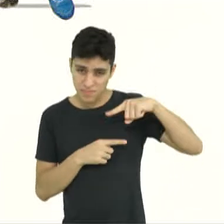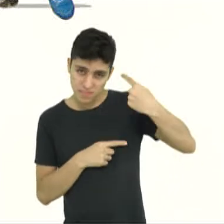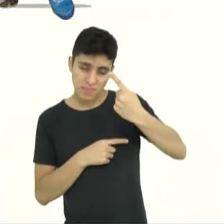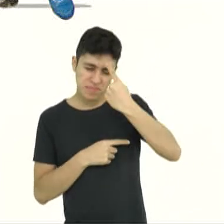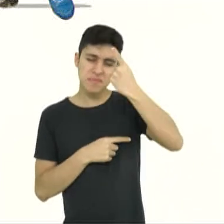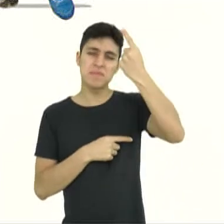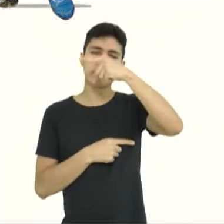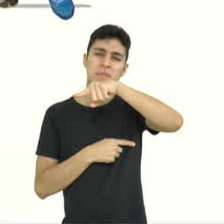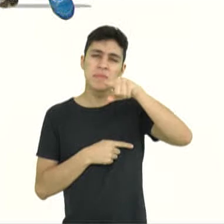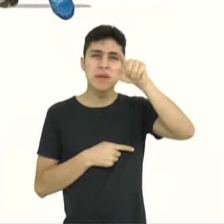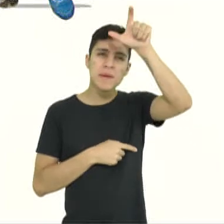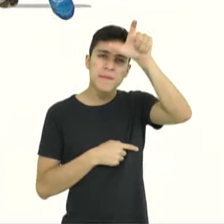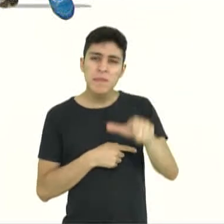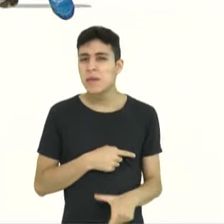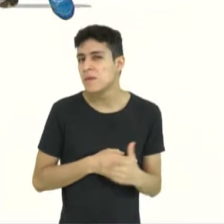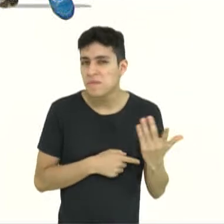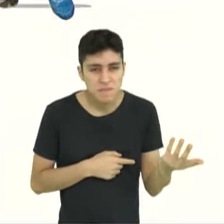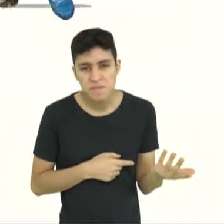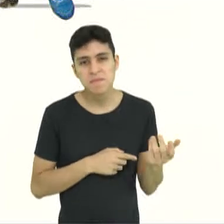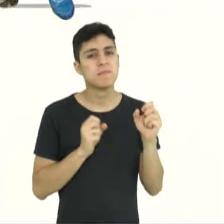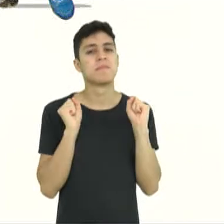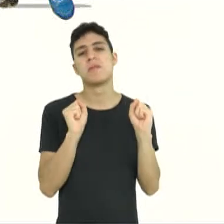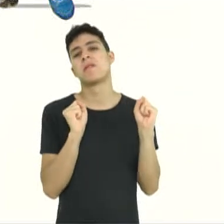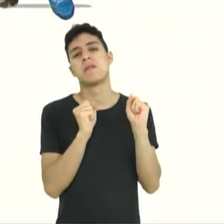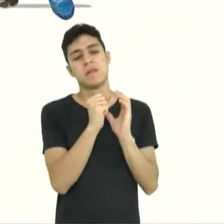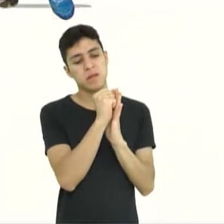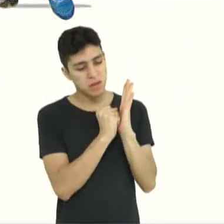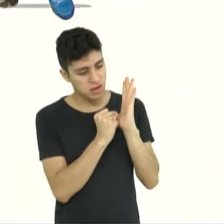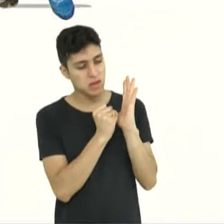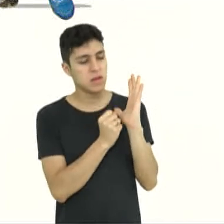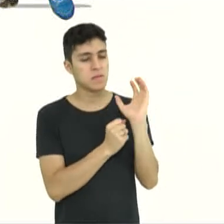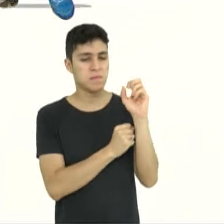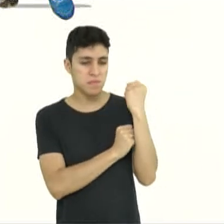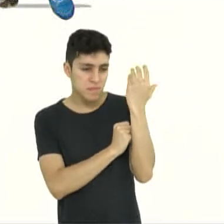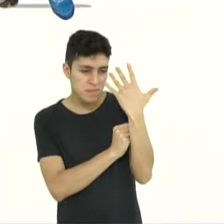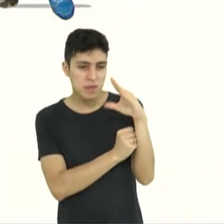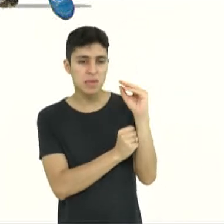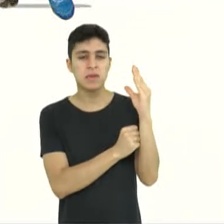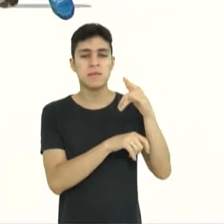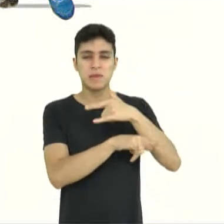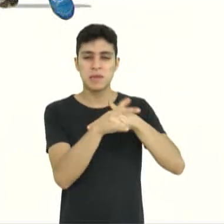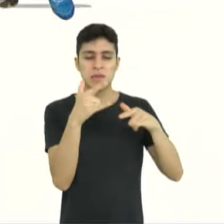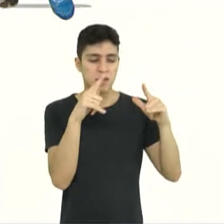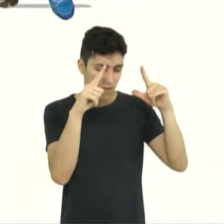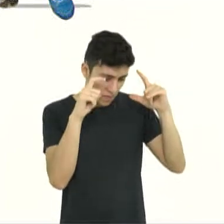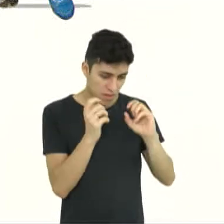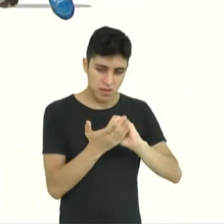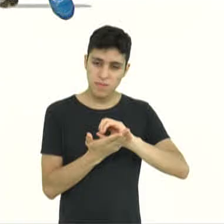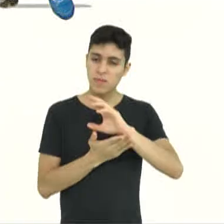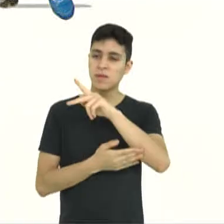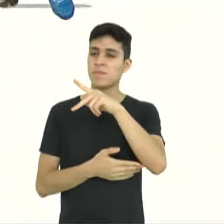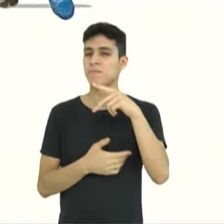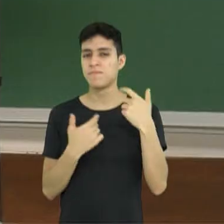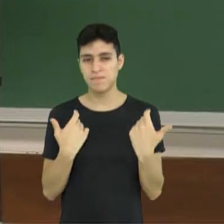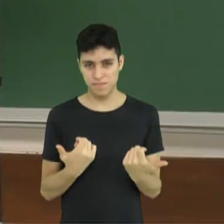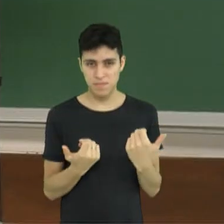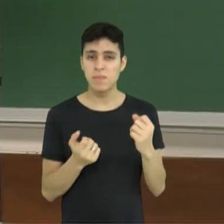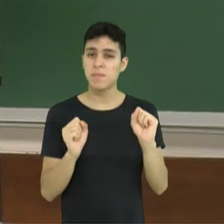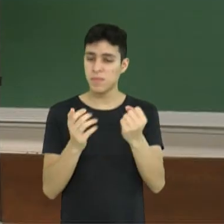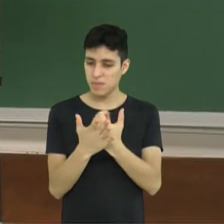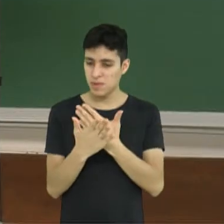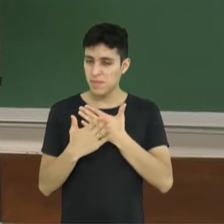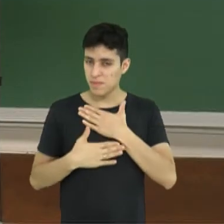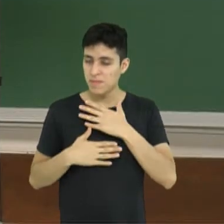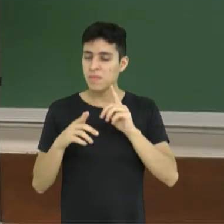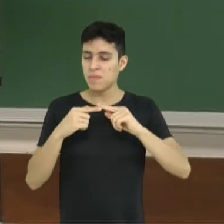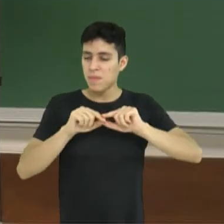crie um personagem, podendo ser em luva, mamulengo, marionete. Tire uma foto e encaminhe para o seu professor. Pode encaminhar para mim, depois eu